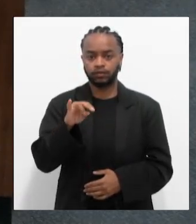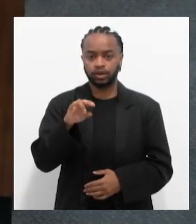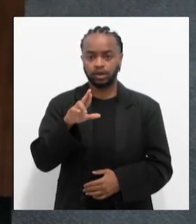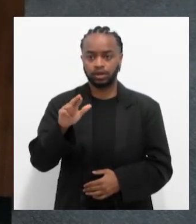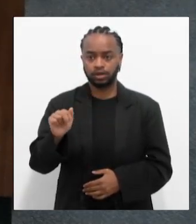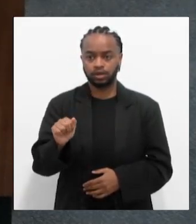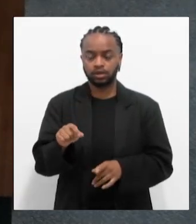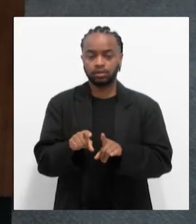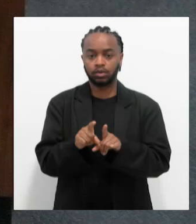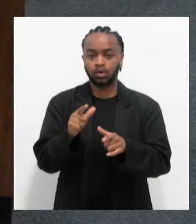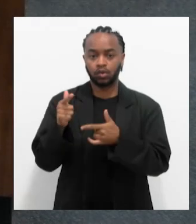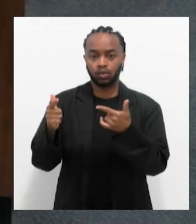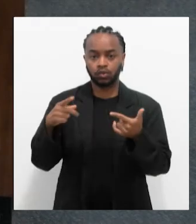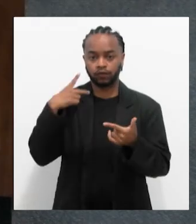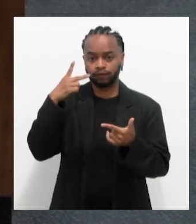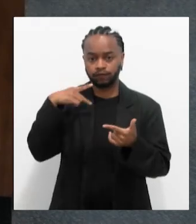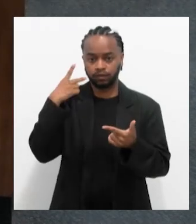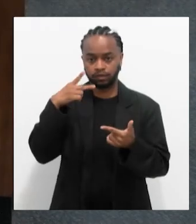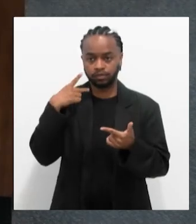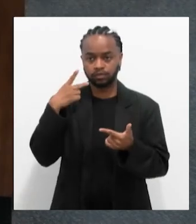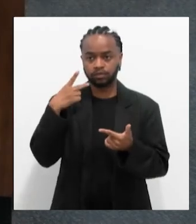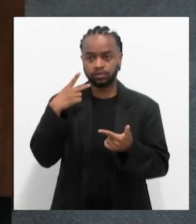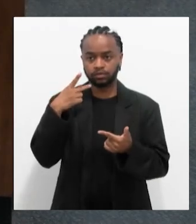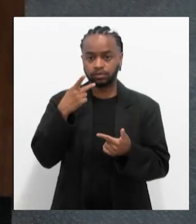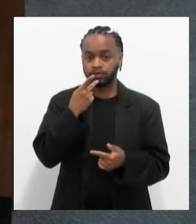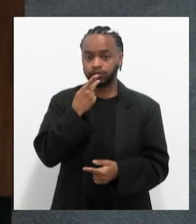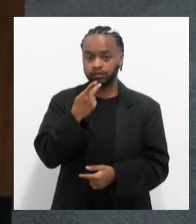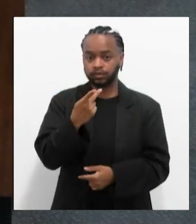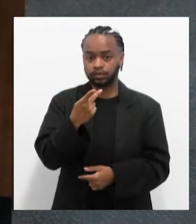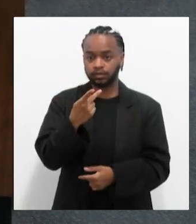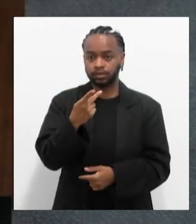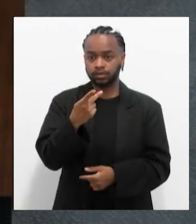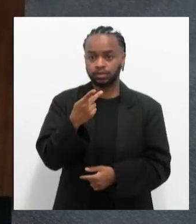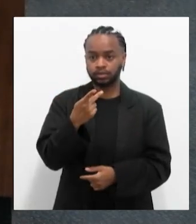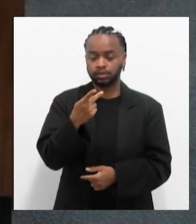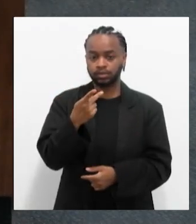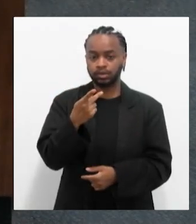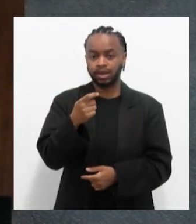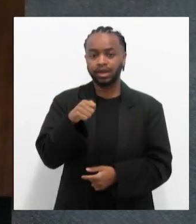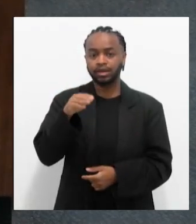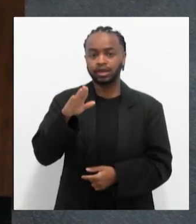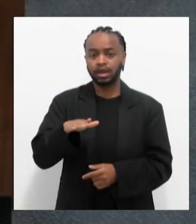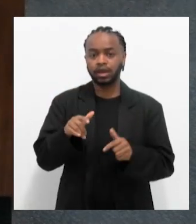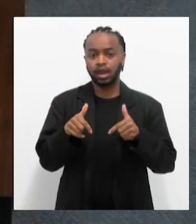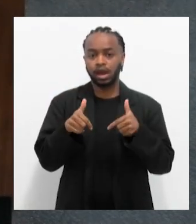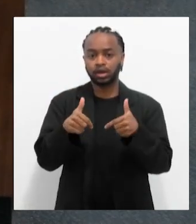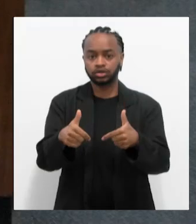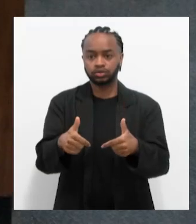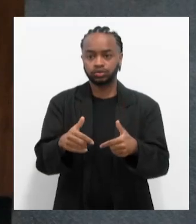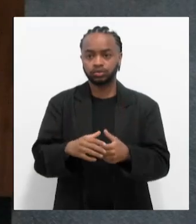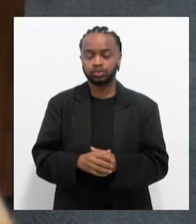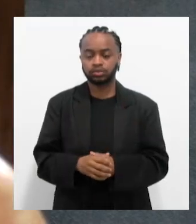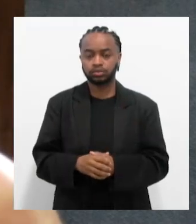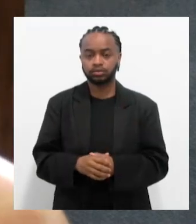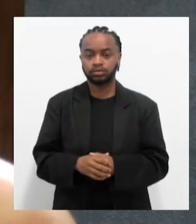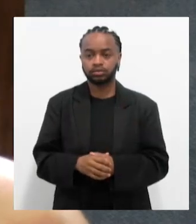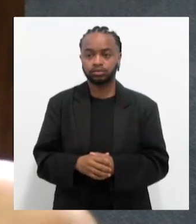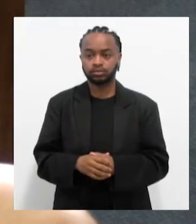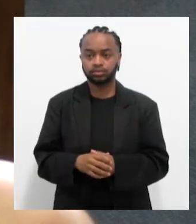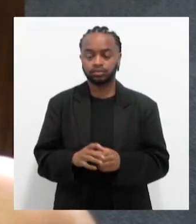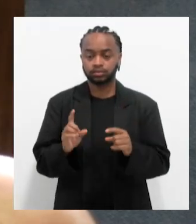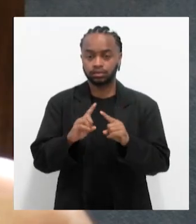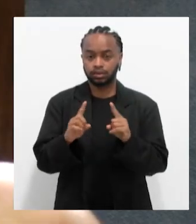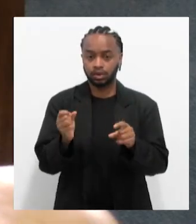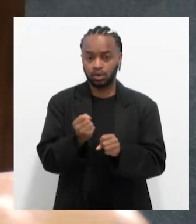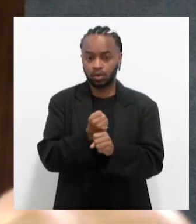vereadores, estão titulando o pai das benfeitorias. E as obras que estão sendo realizadas